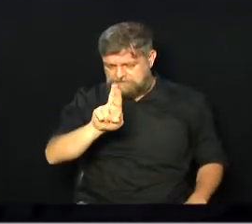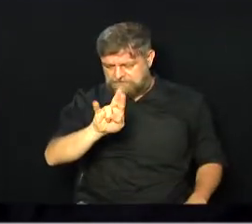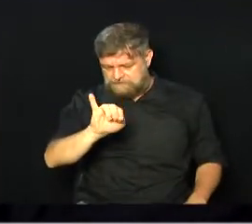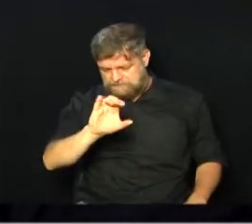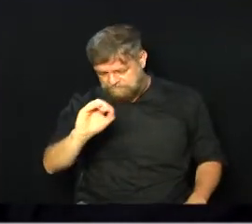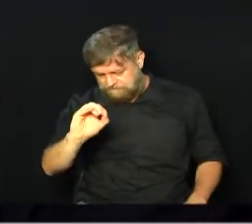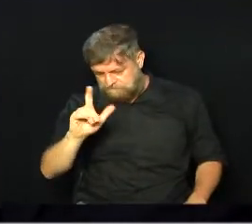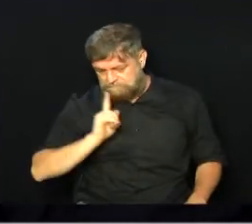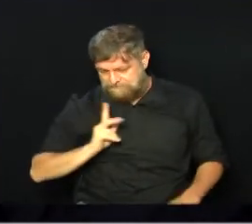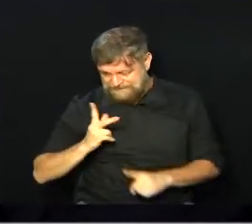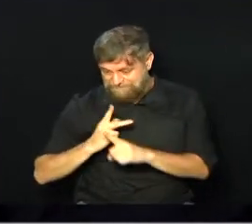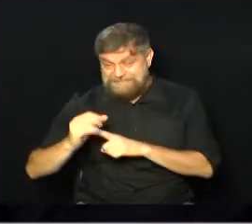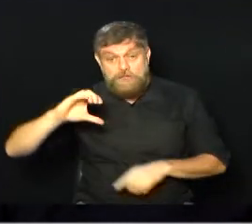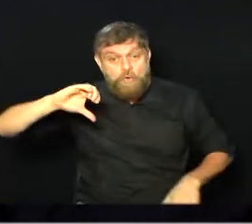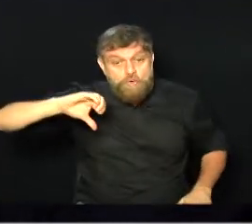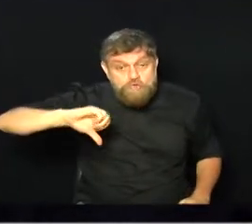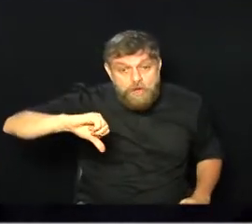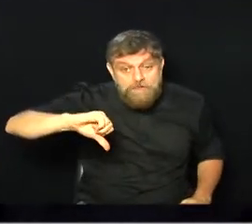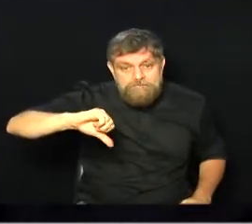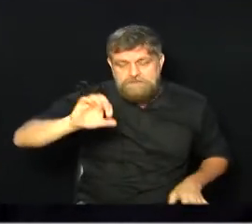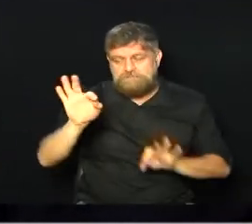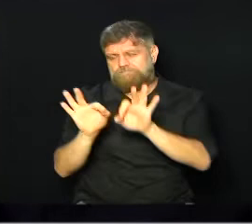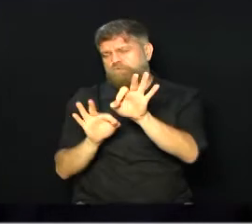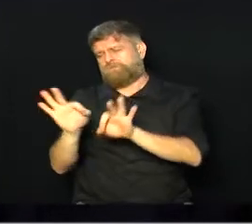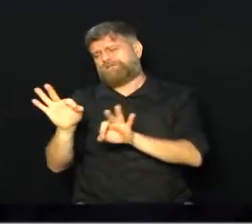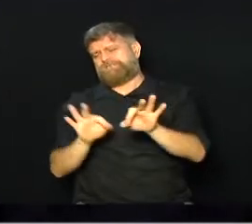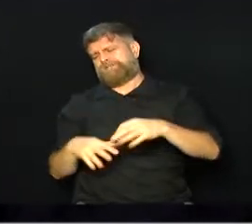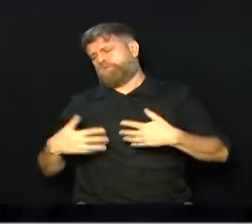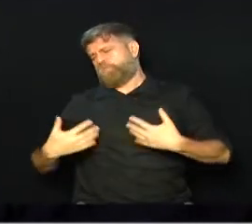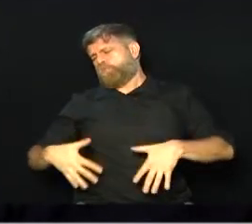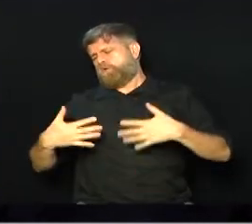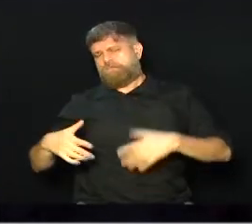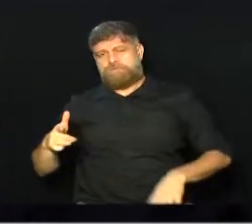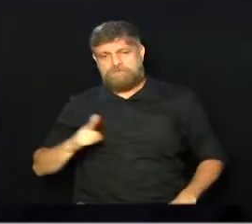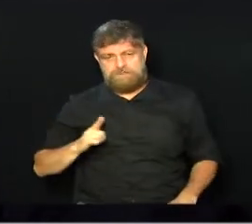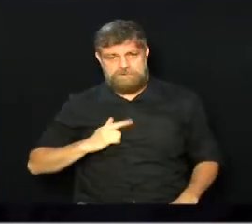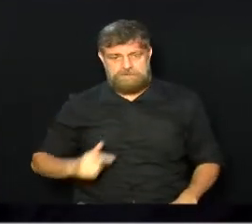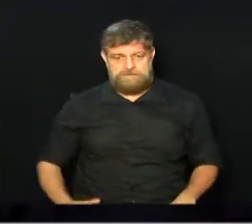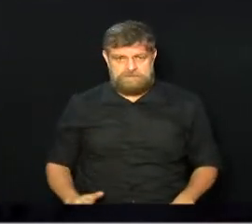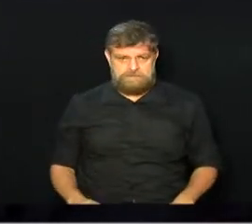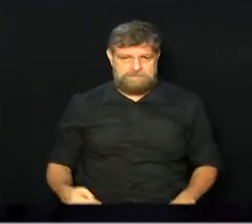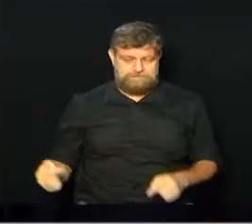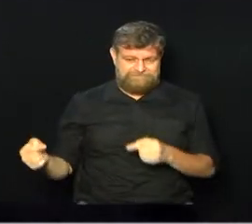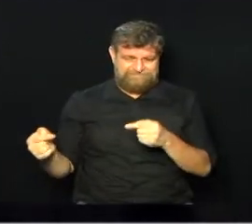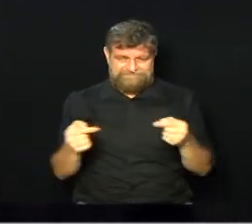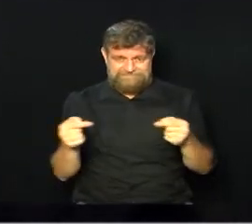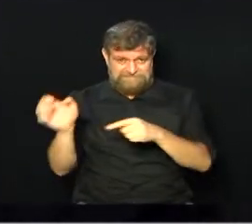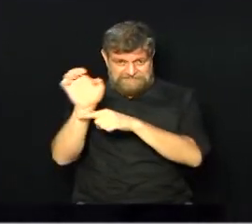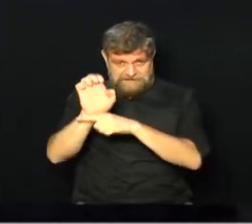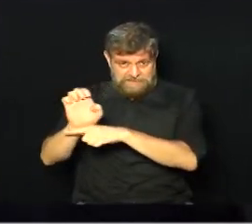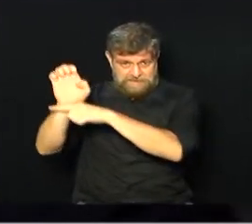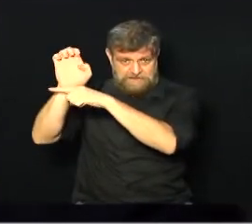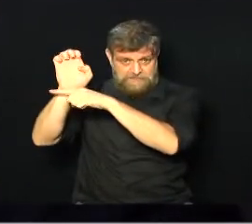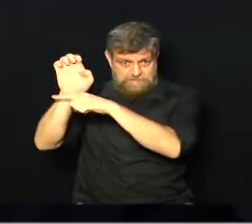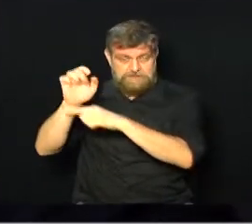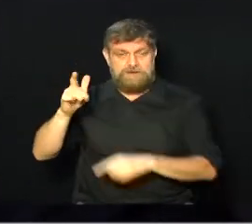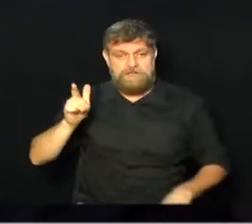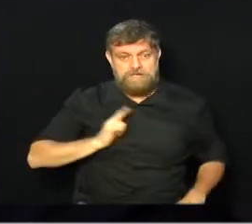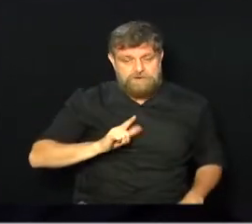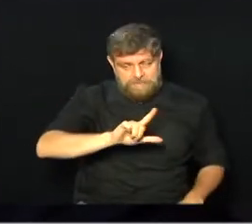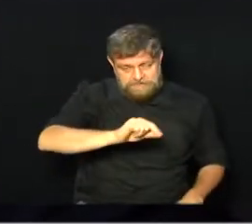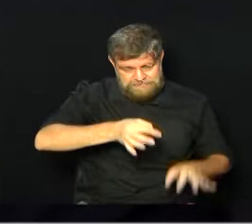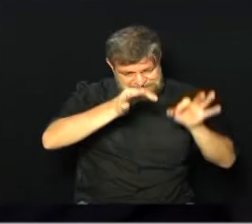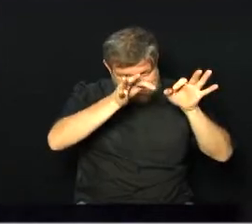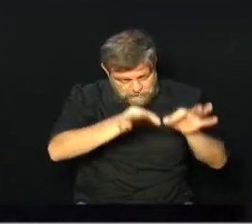perdido 1. Então, muito organizado. Disputei Champions League, disputei Europa League, então eu fiz a escolha